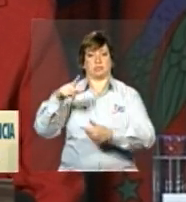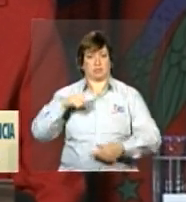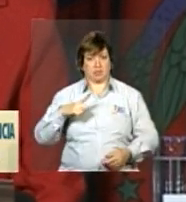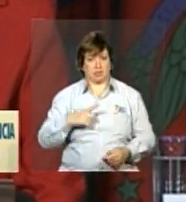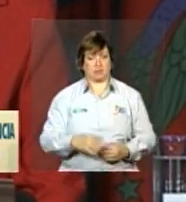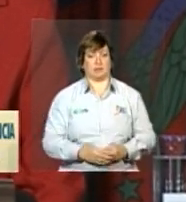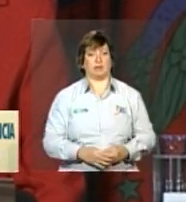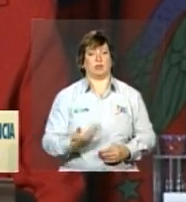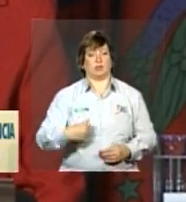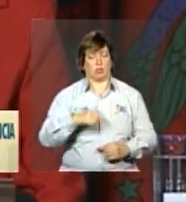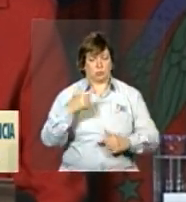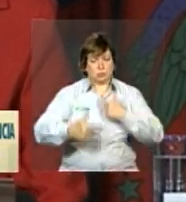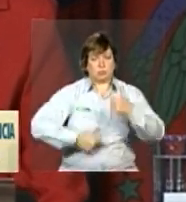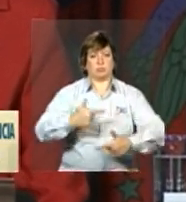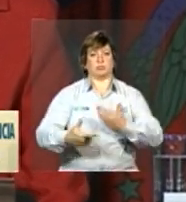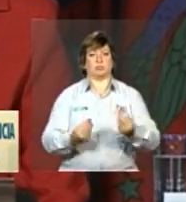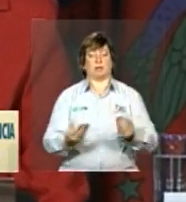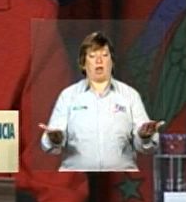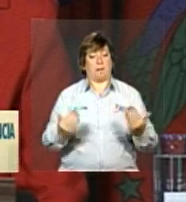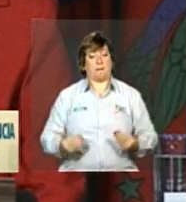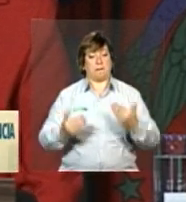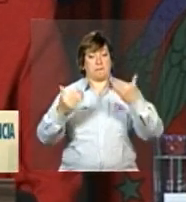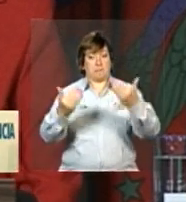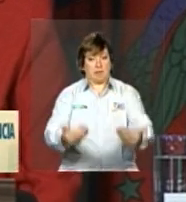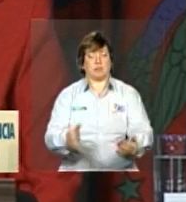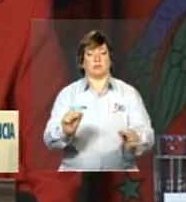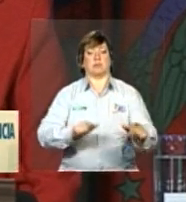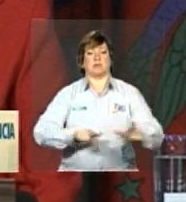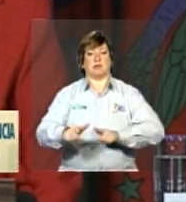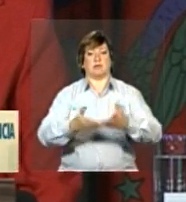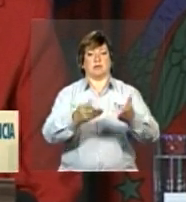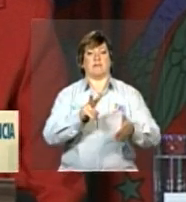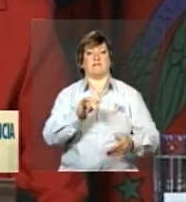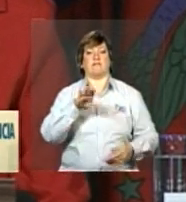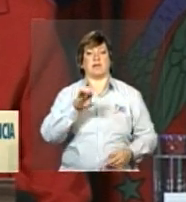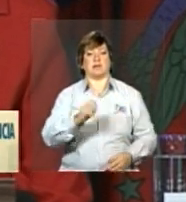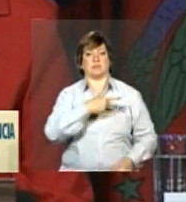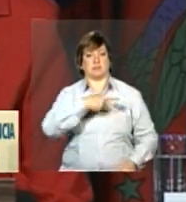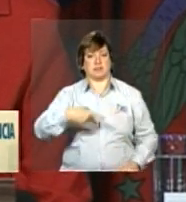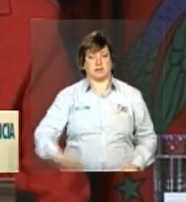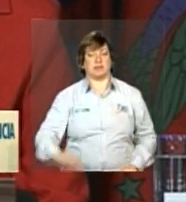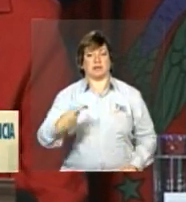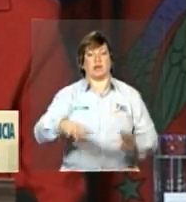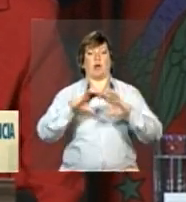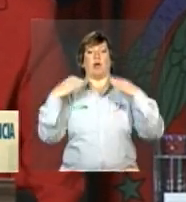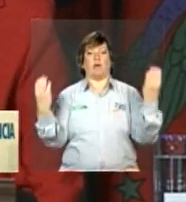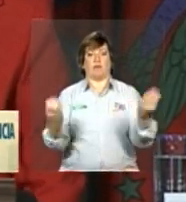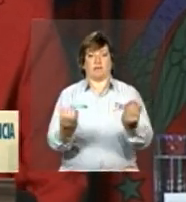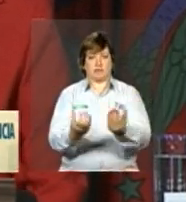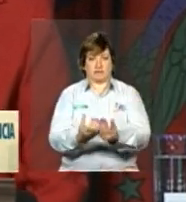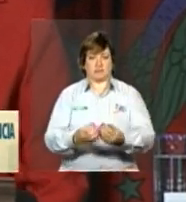Passo a condução dos trabalhos para o vice-presidente da conferência,